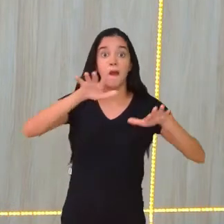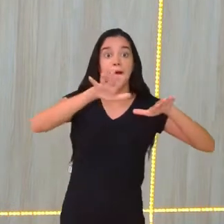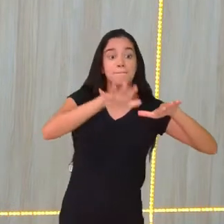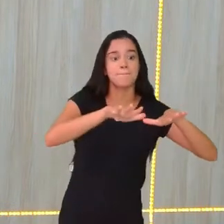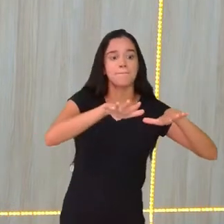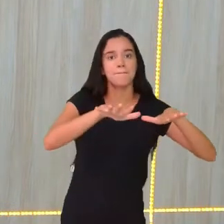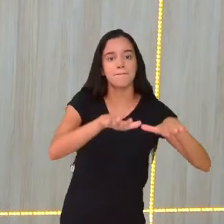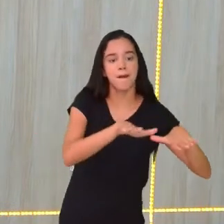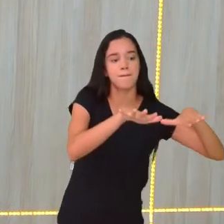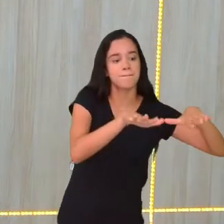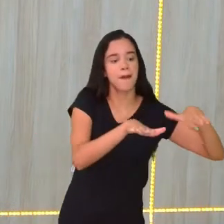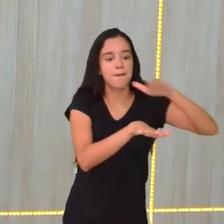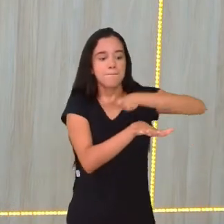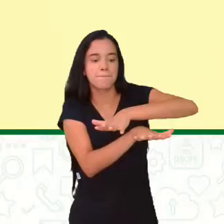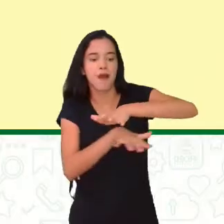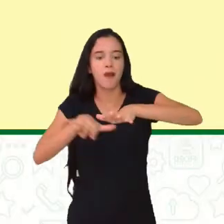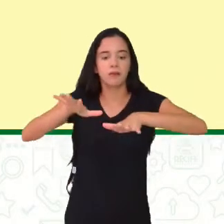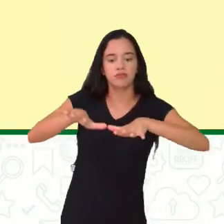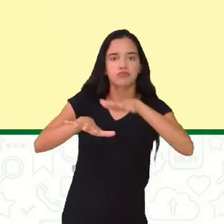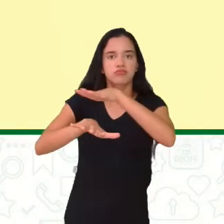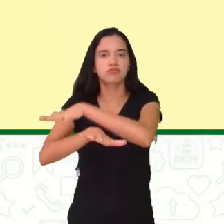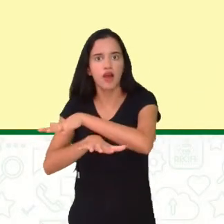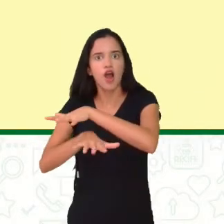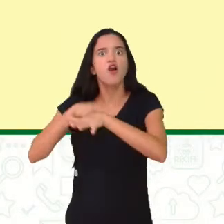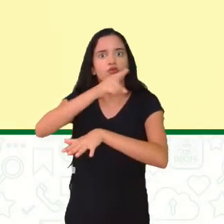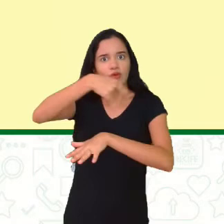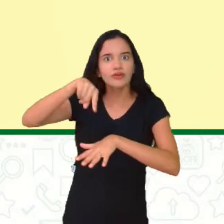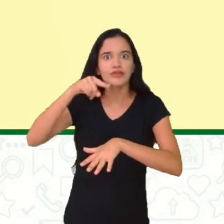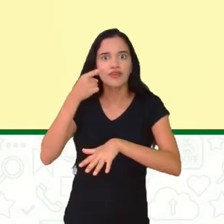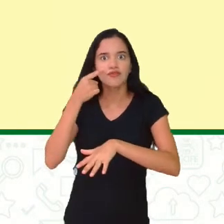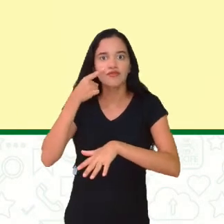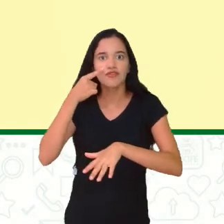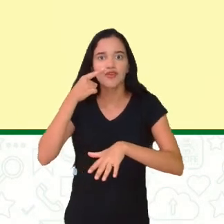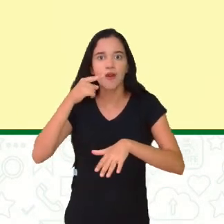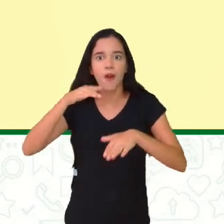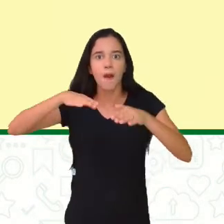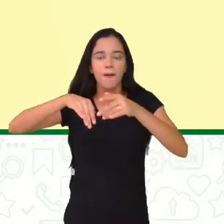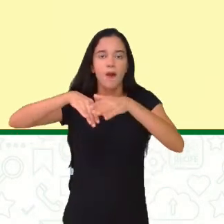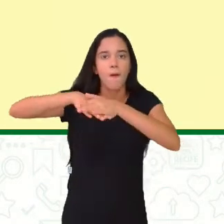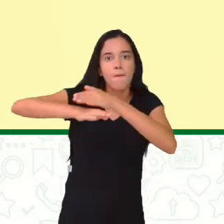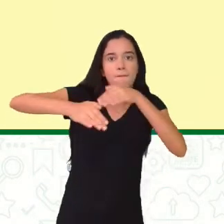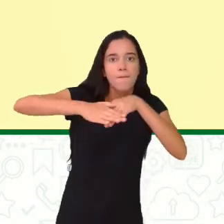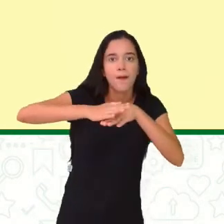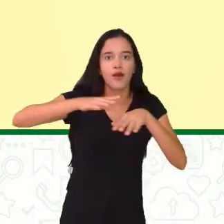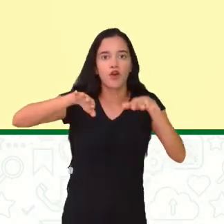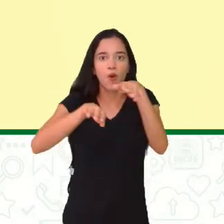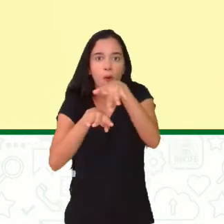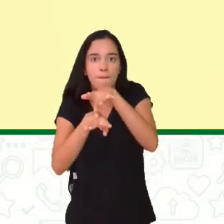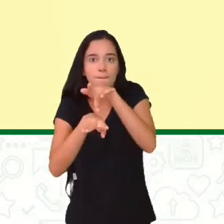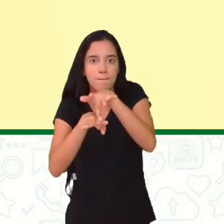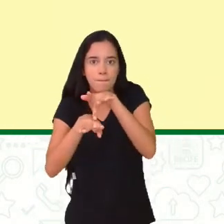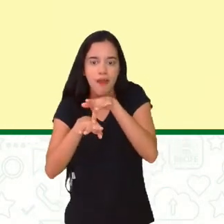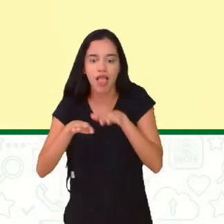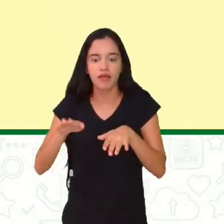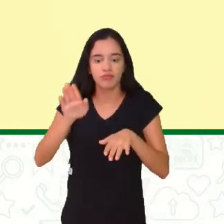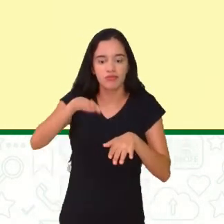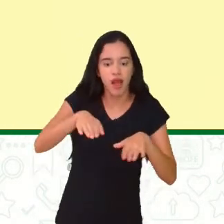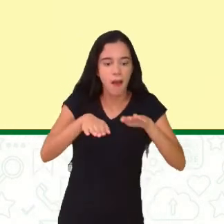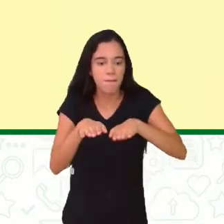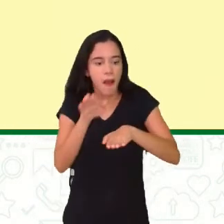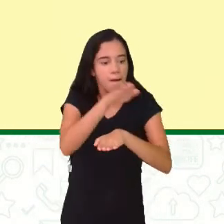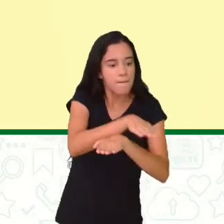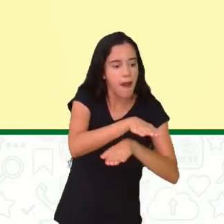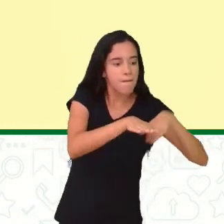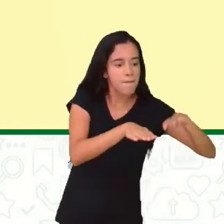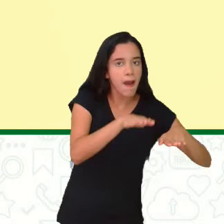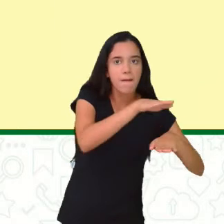ou com pé, né? Já viu a medida de pé? Só que, claro, a minha medida é diferente da